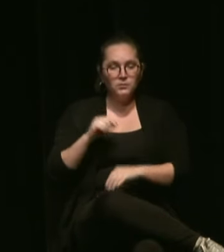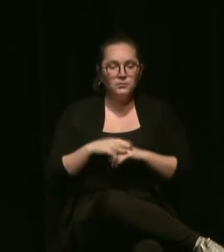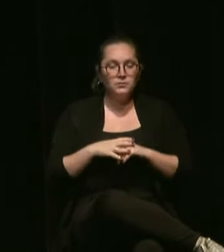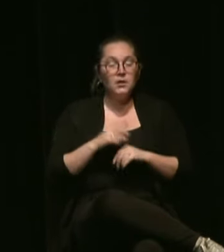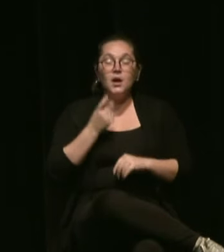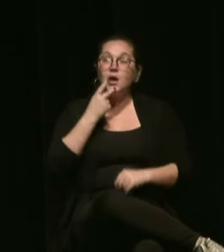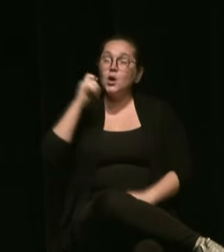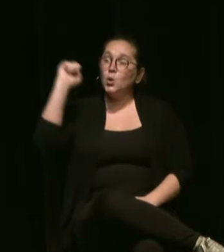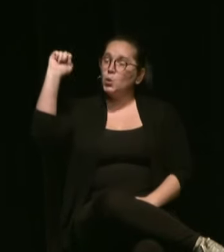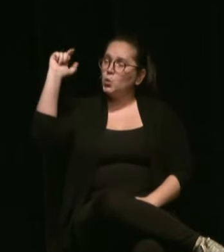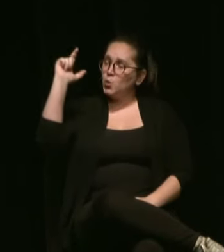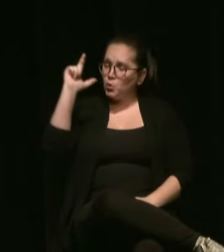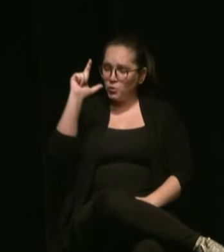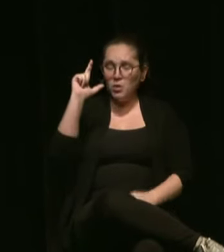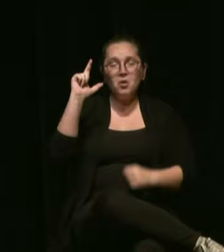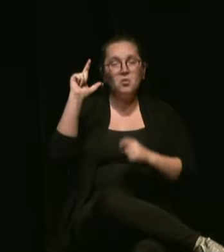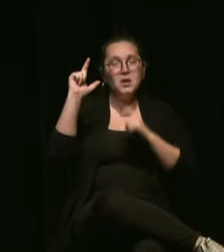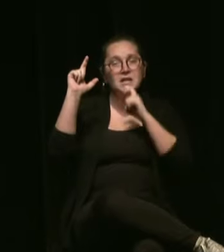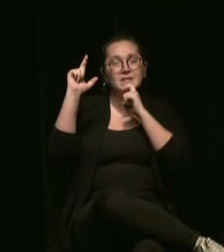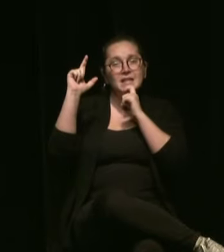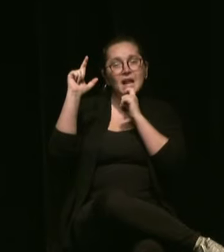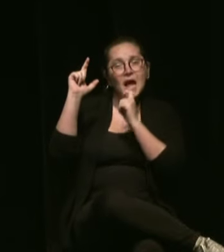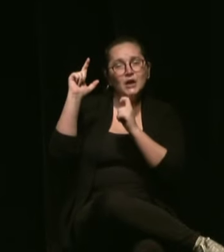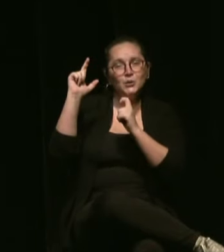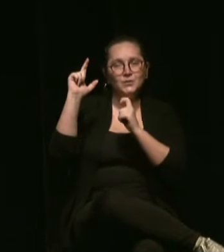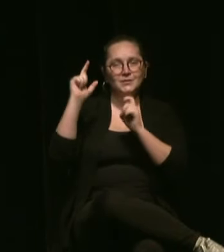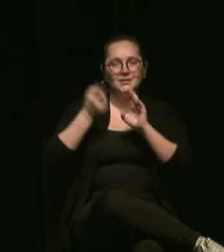frio. Cabra seria um sol frio.